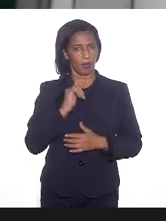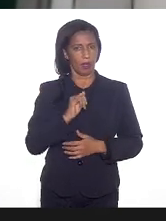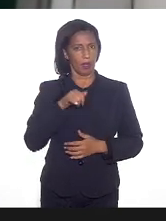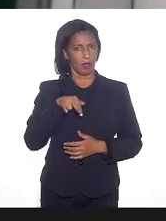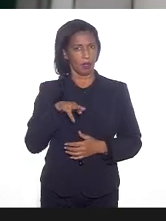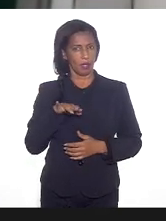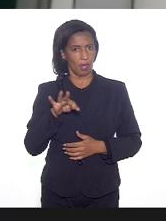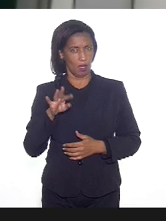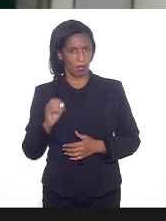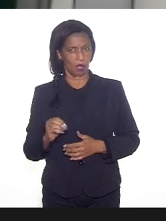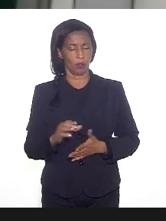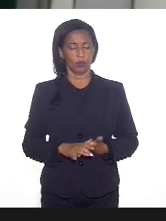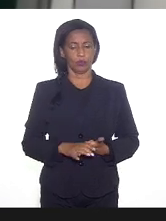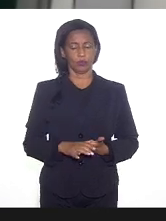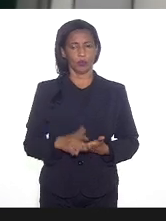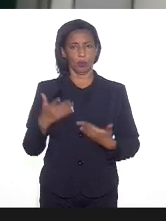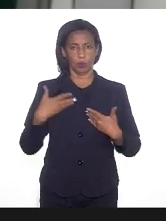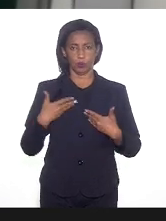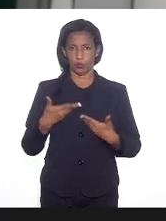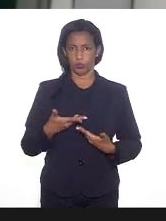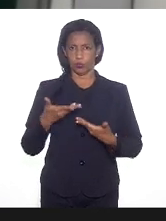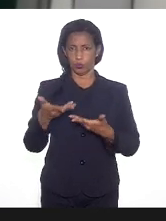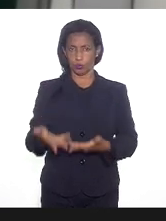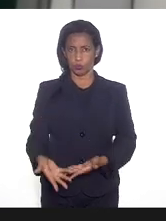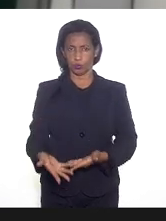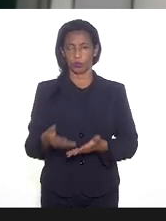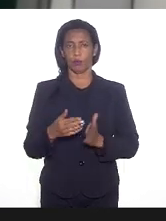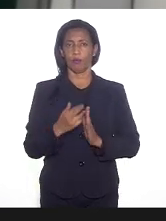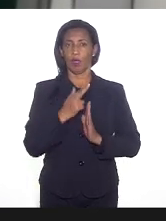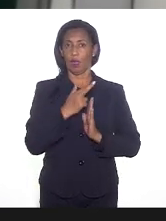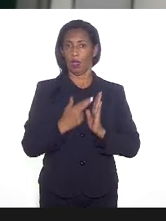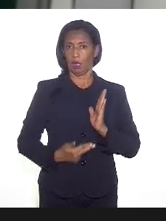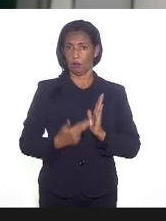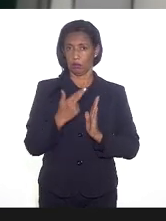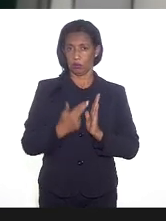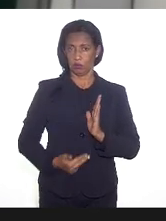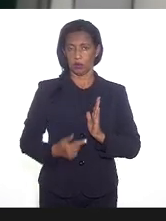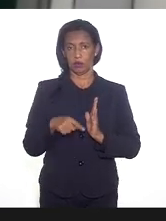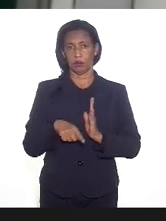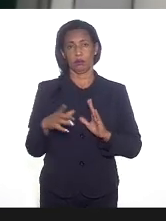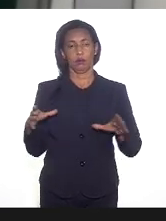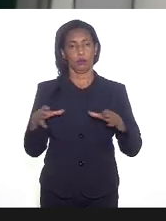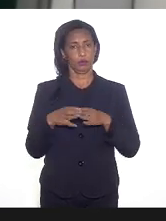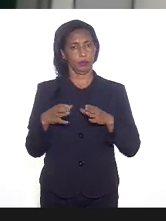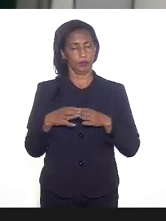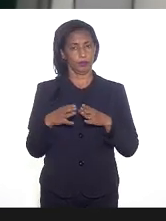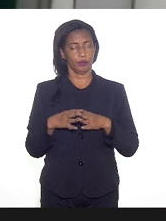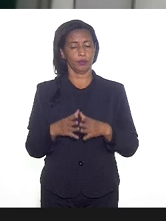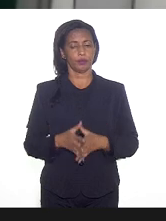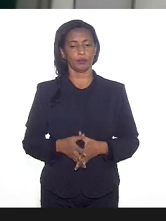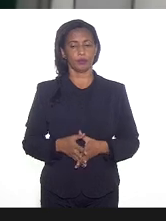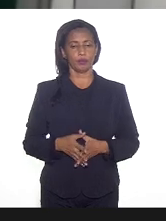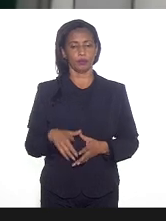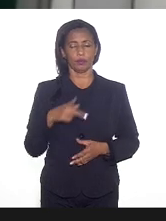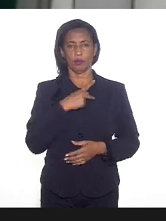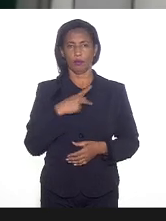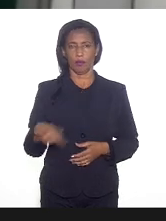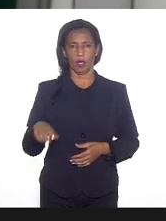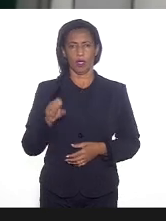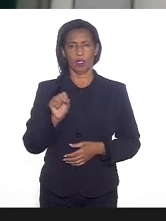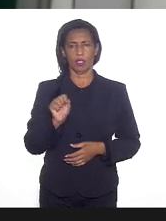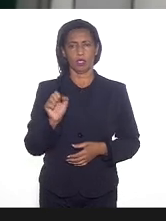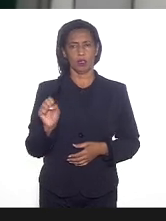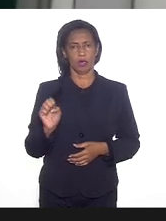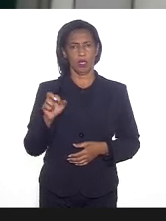que me designaram para a relatoria desta comissão, ao presidente Flávio Serafini e